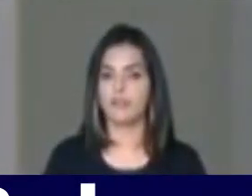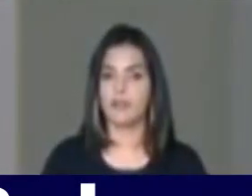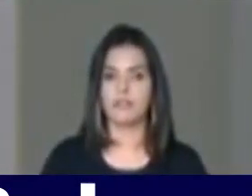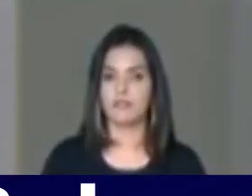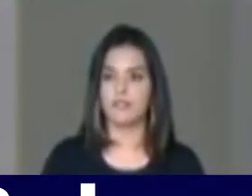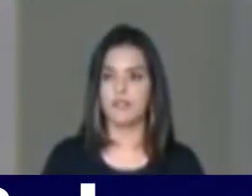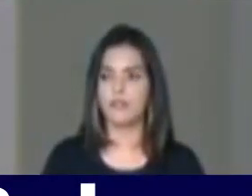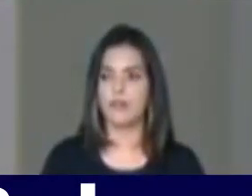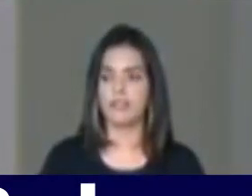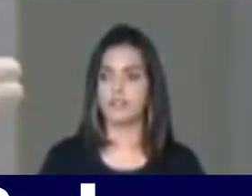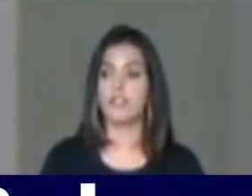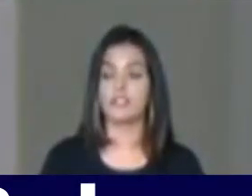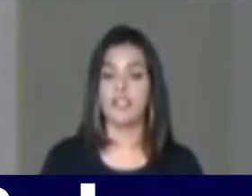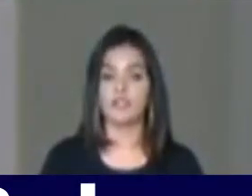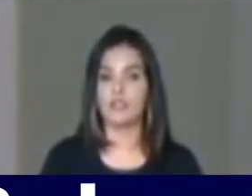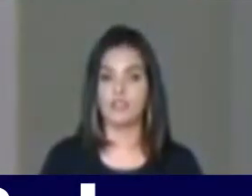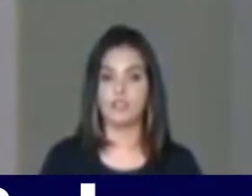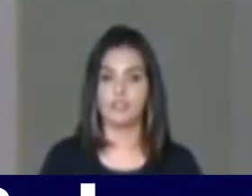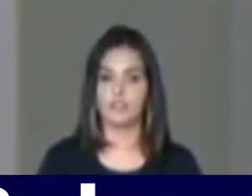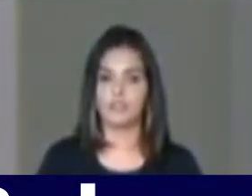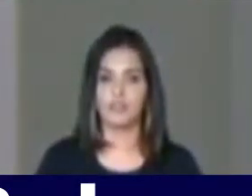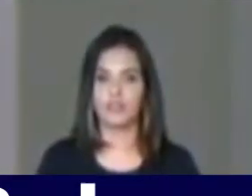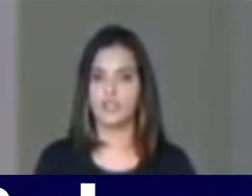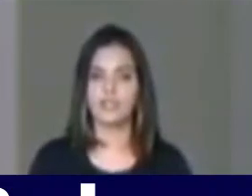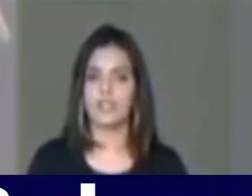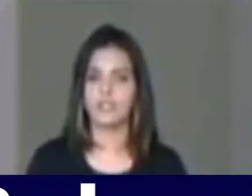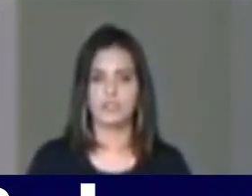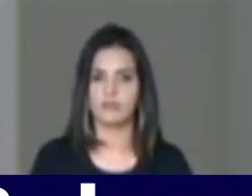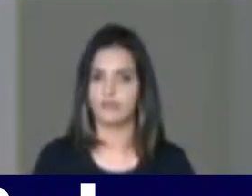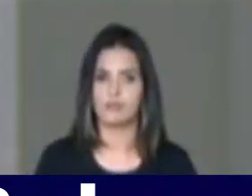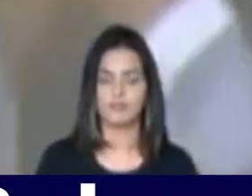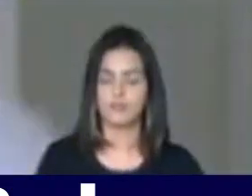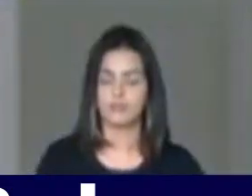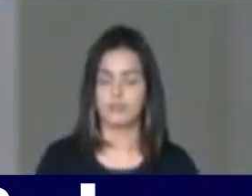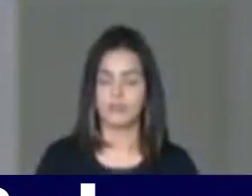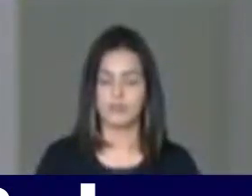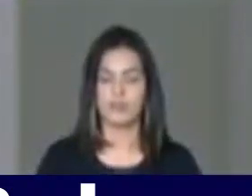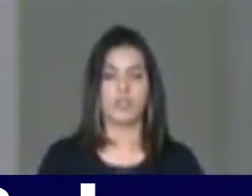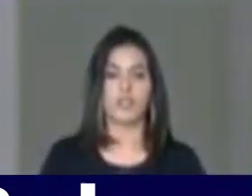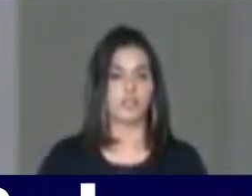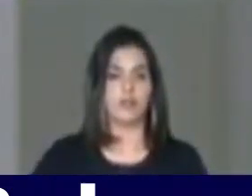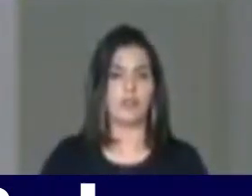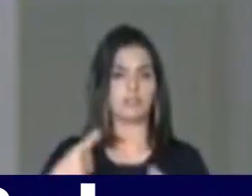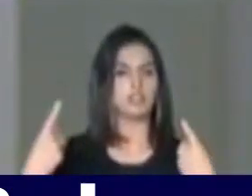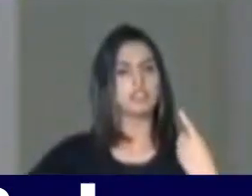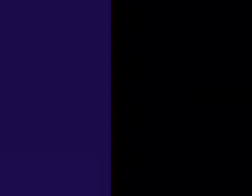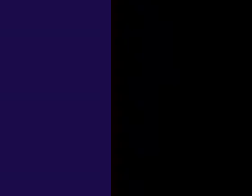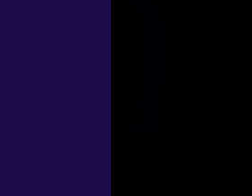Brasil quer debater. Por isso que a Vaza Jato é importante e por isso que nós não vamos partir para a baixaria.